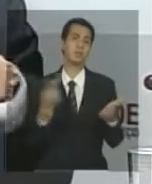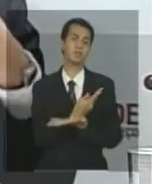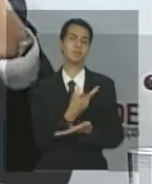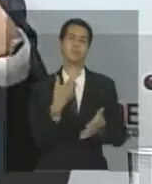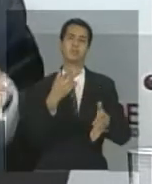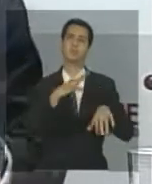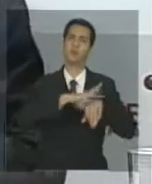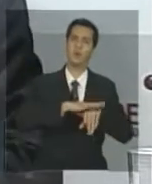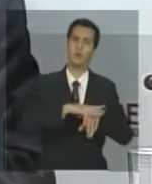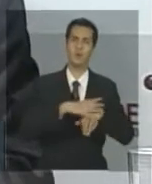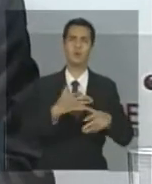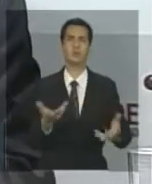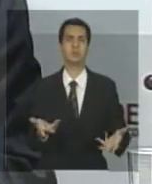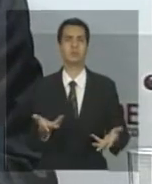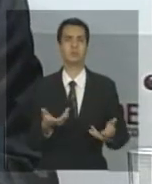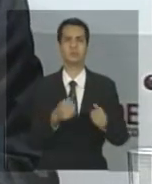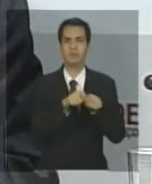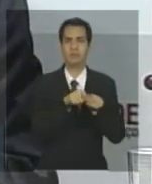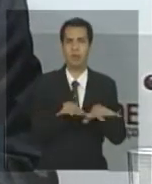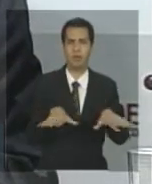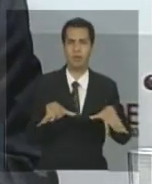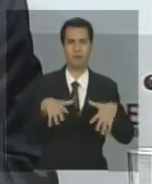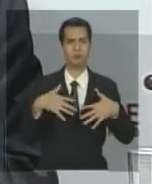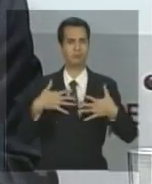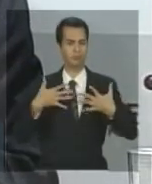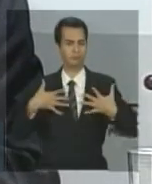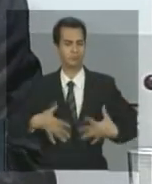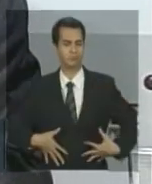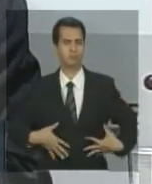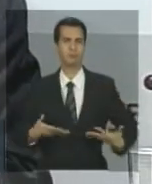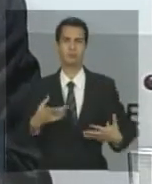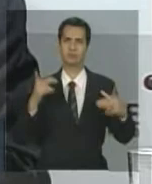está com tubos, facilita infecções. Então,